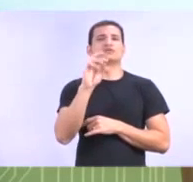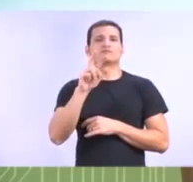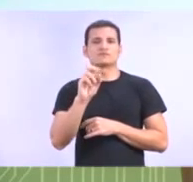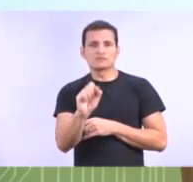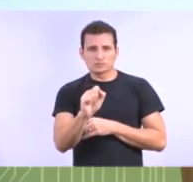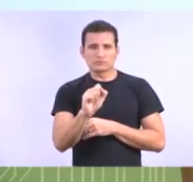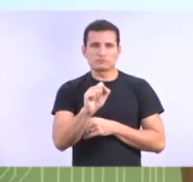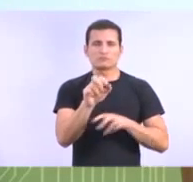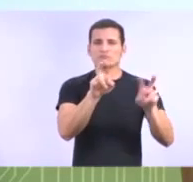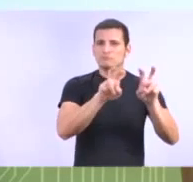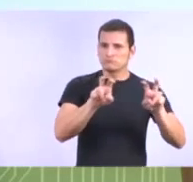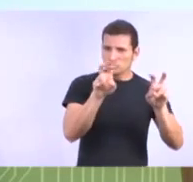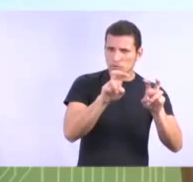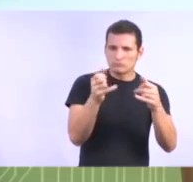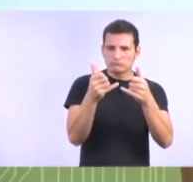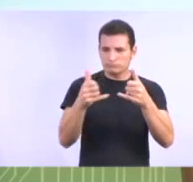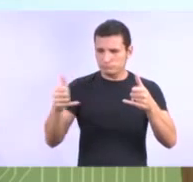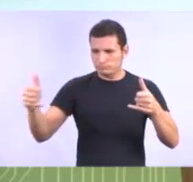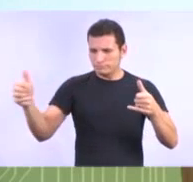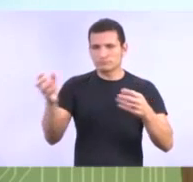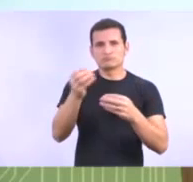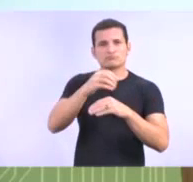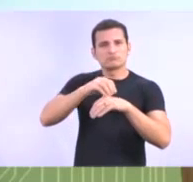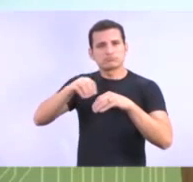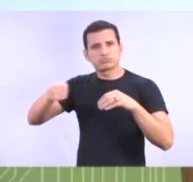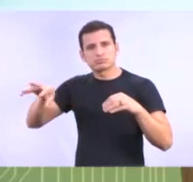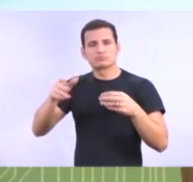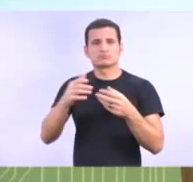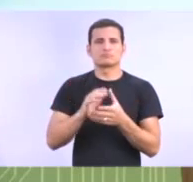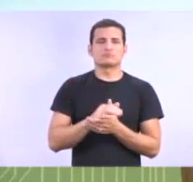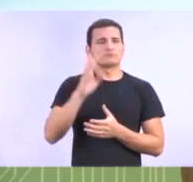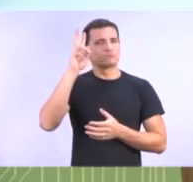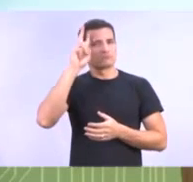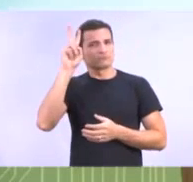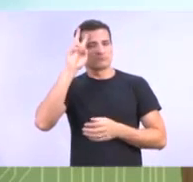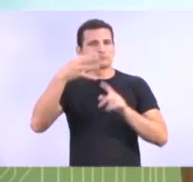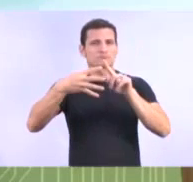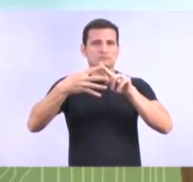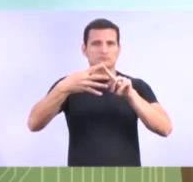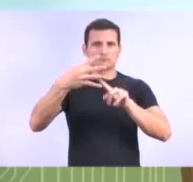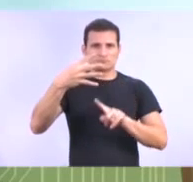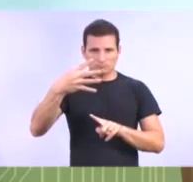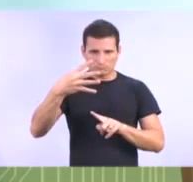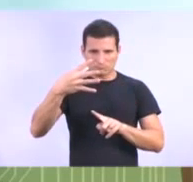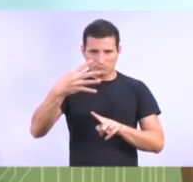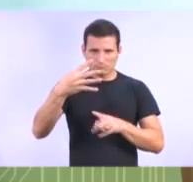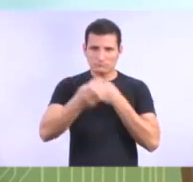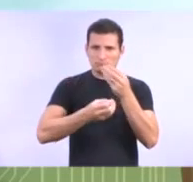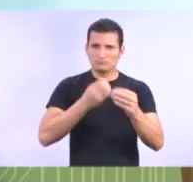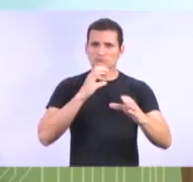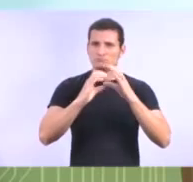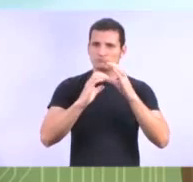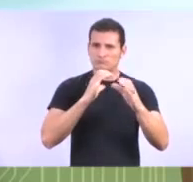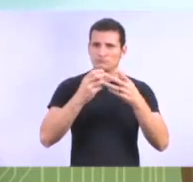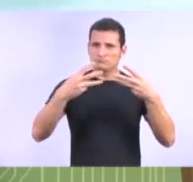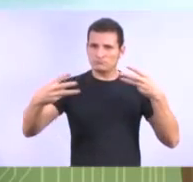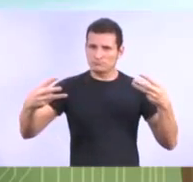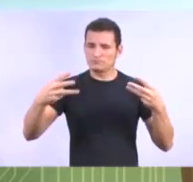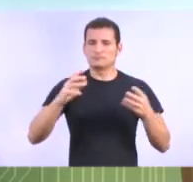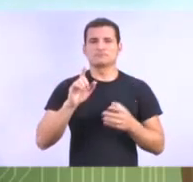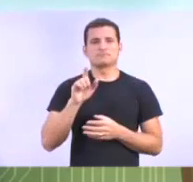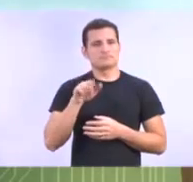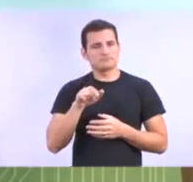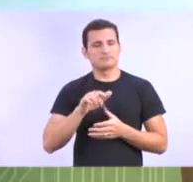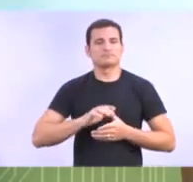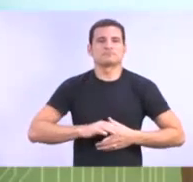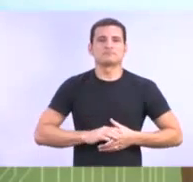meio físico. Lembrem aquela imagem dos quatro elementos para uma comunicação acontecer em rede? Basicamente